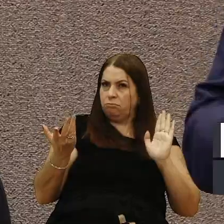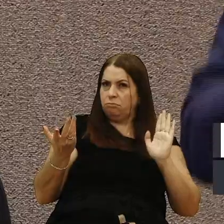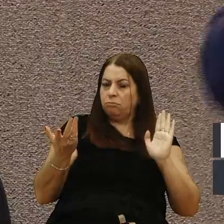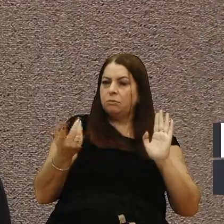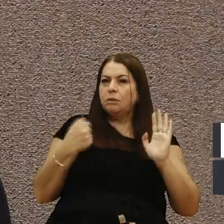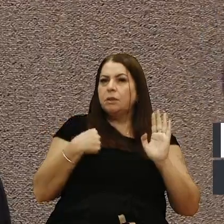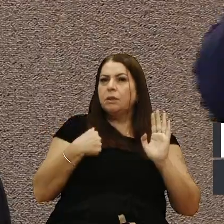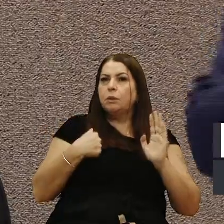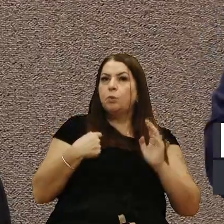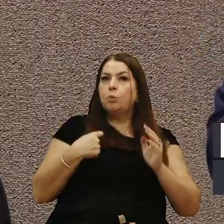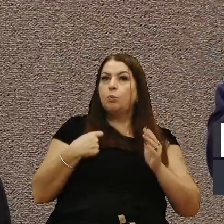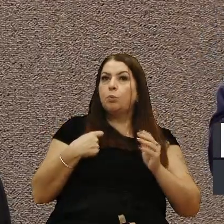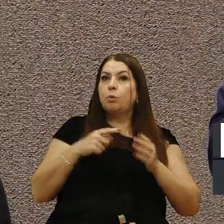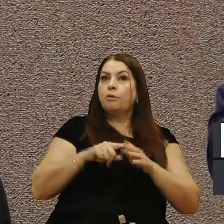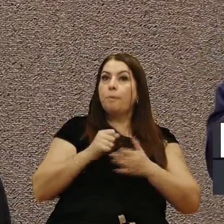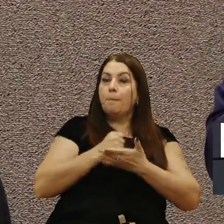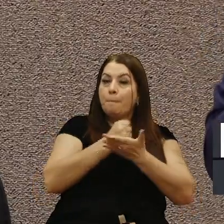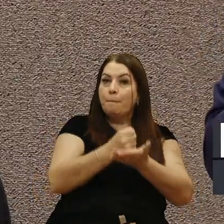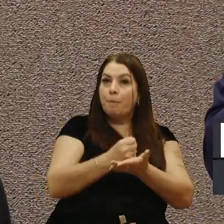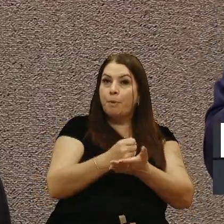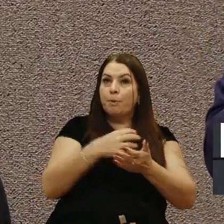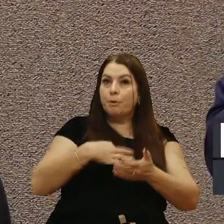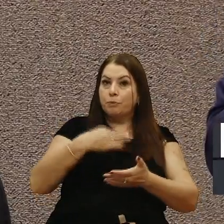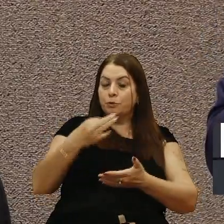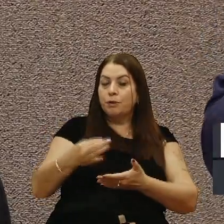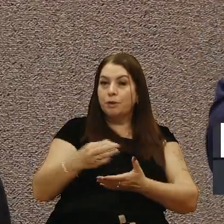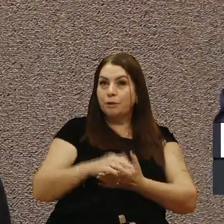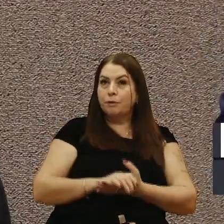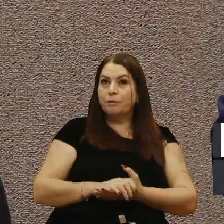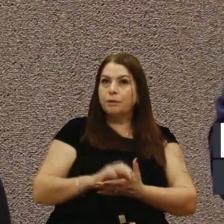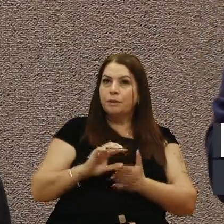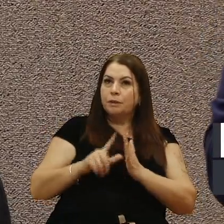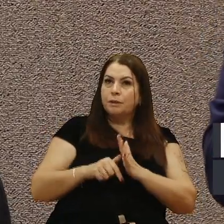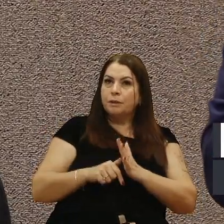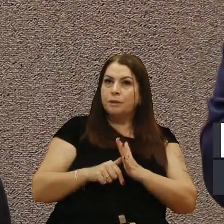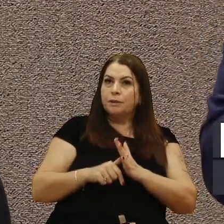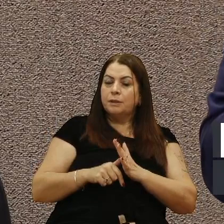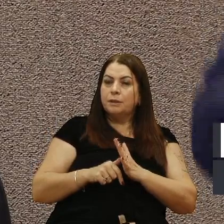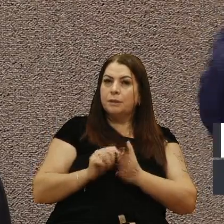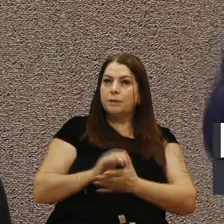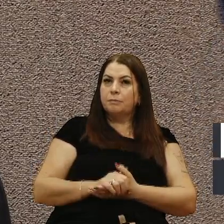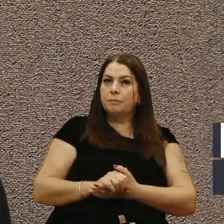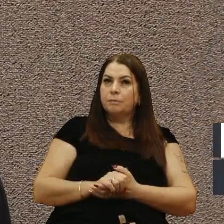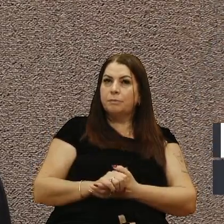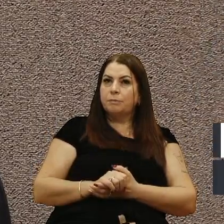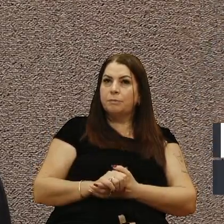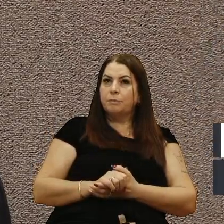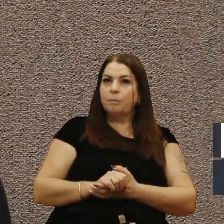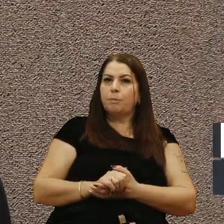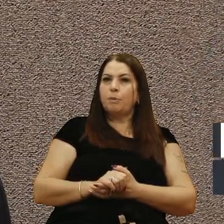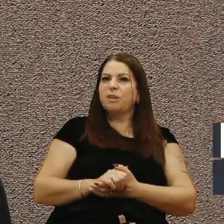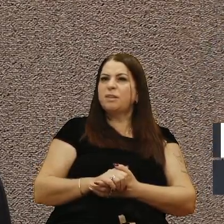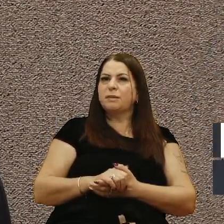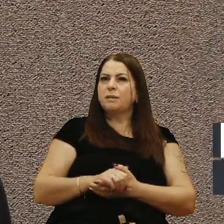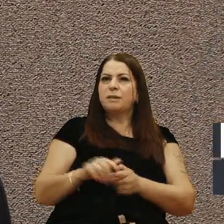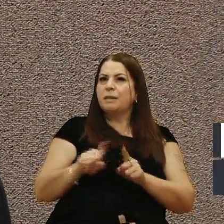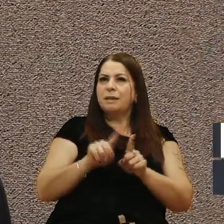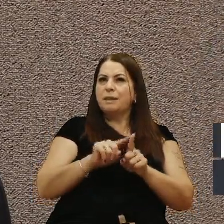Eu apoio o candidato... Se me permite uma parte. E depois descasco o candidato.